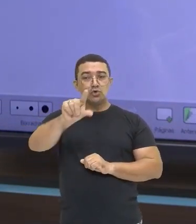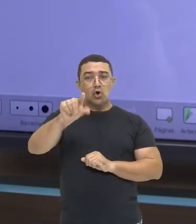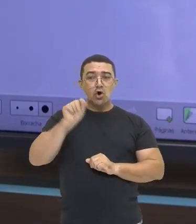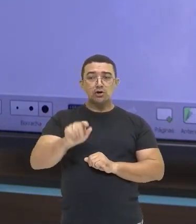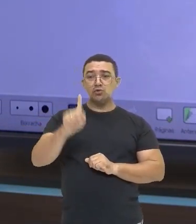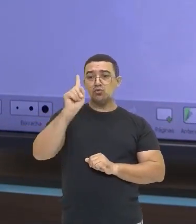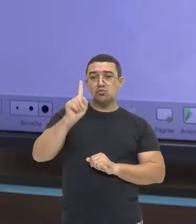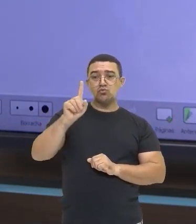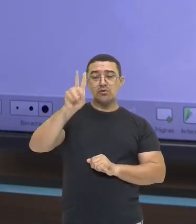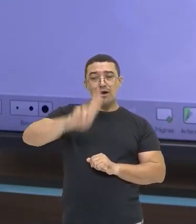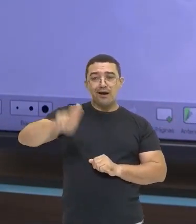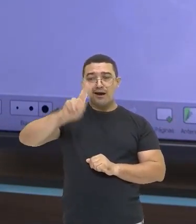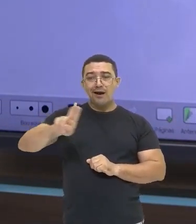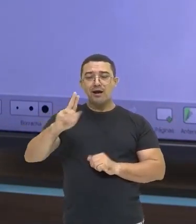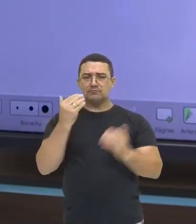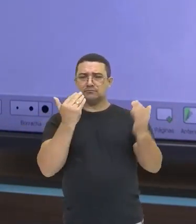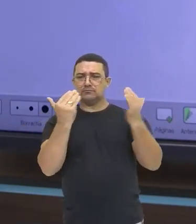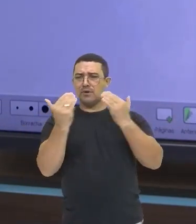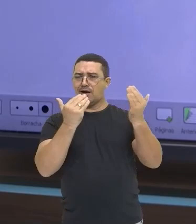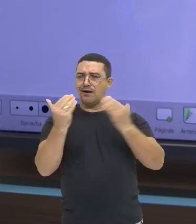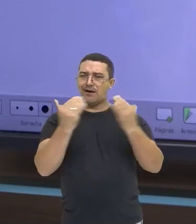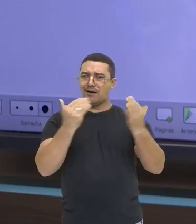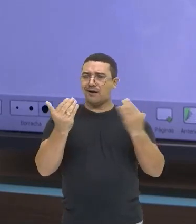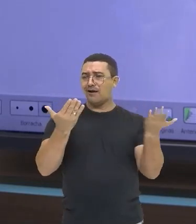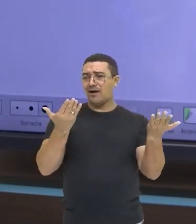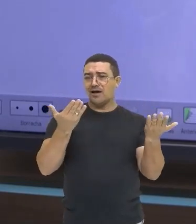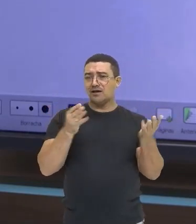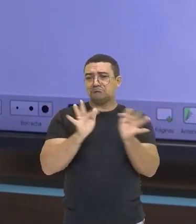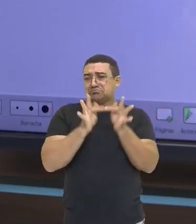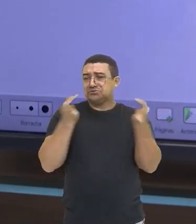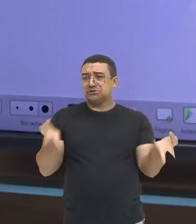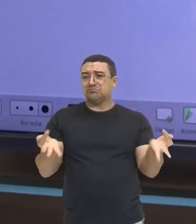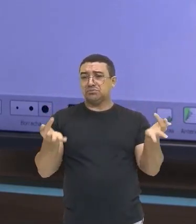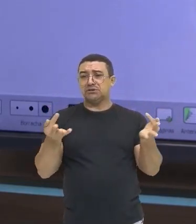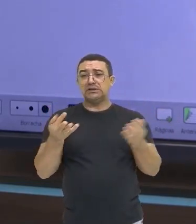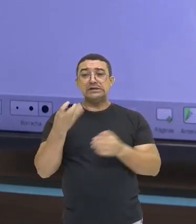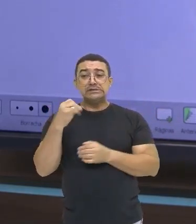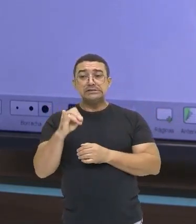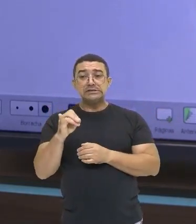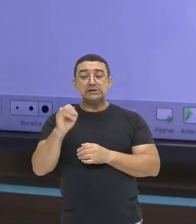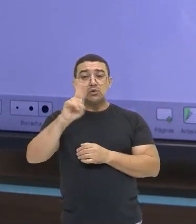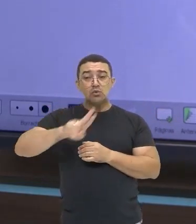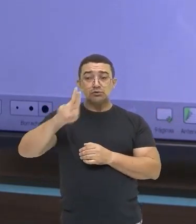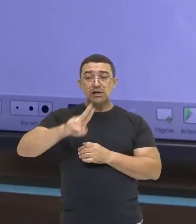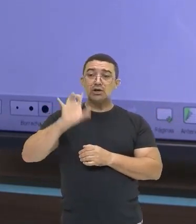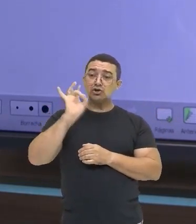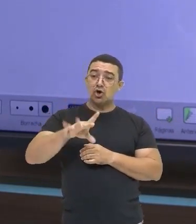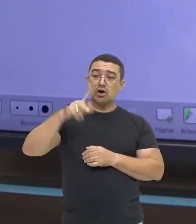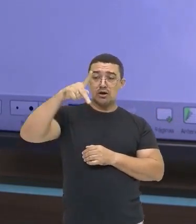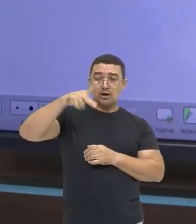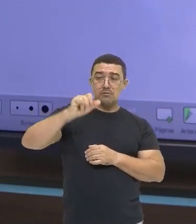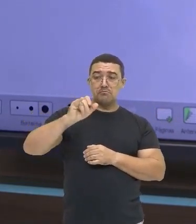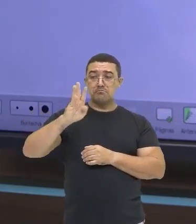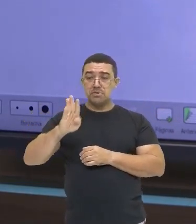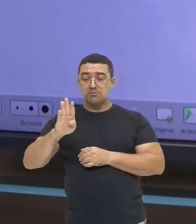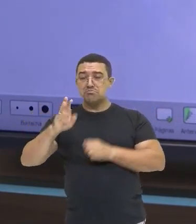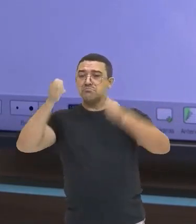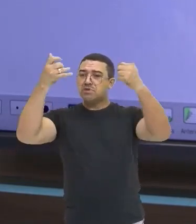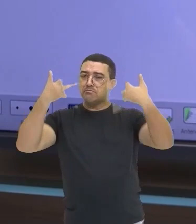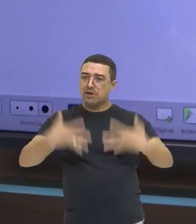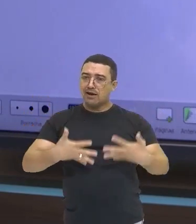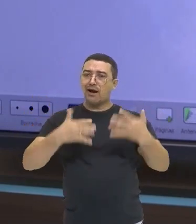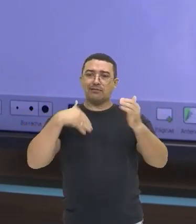indicadores, essa análise ela acaba sendo muito superficial. Se eu usar só o PIB, por exemplo, pegar o PIB do Brasil para definir